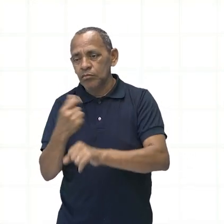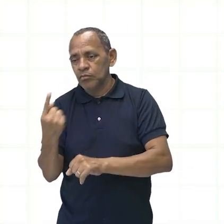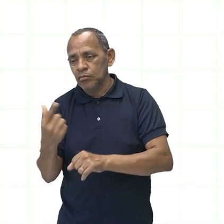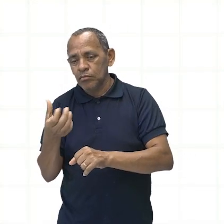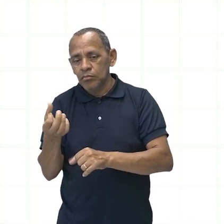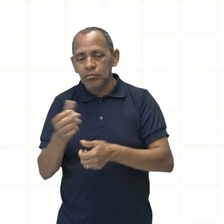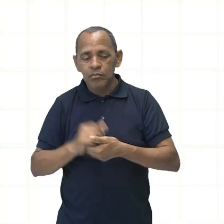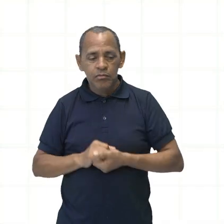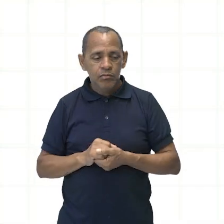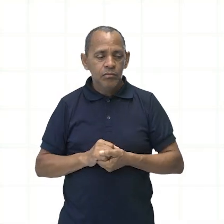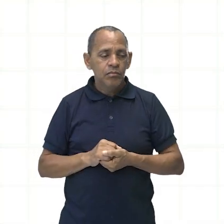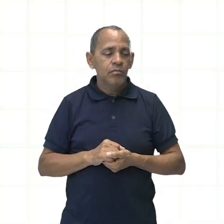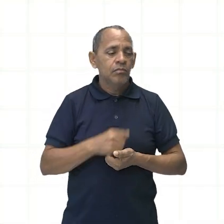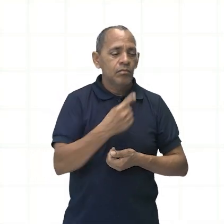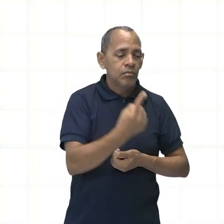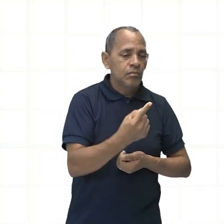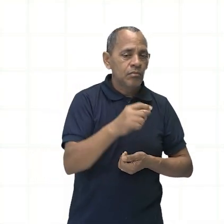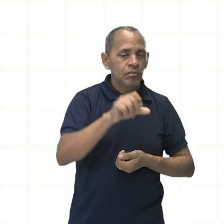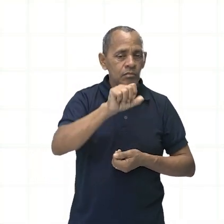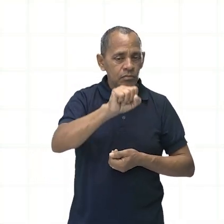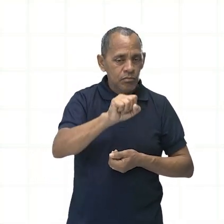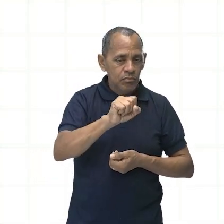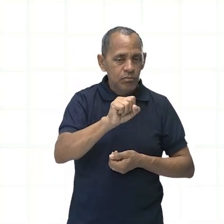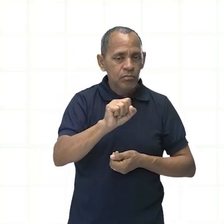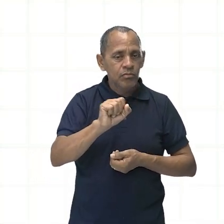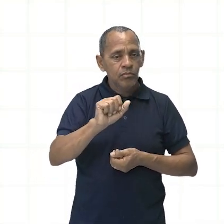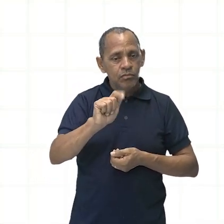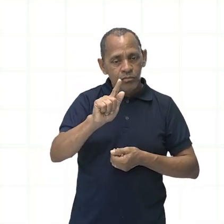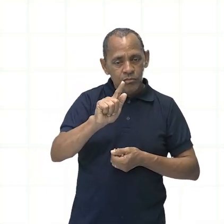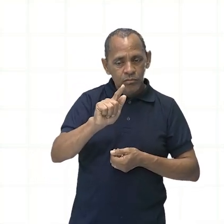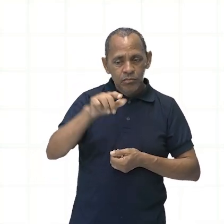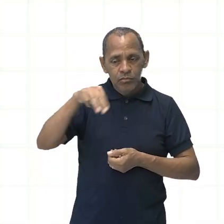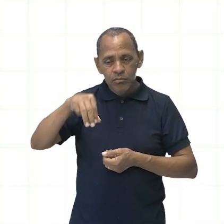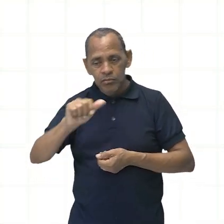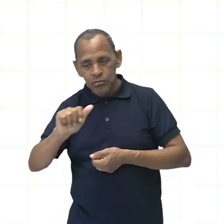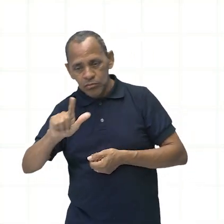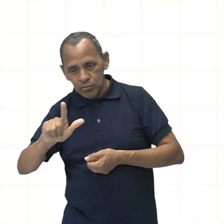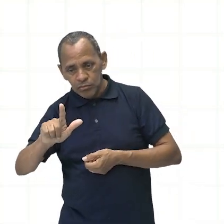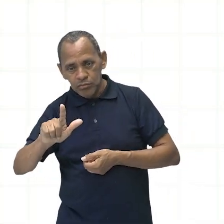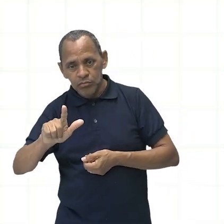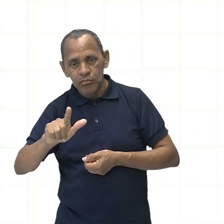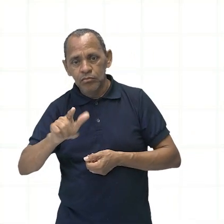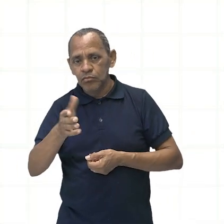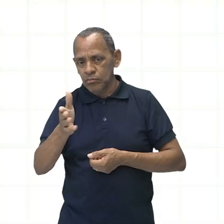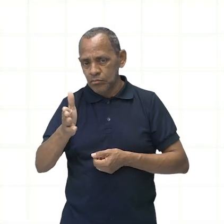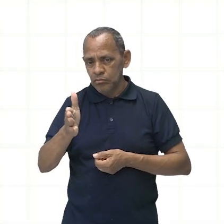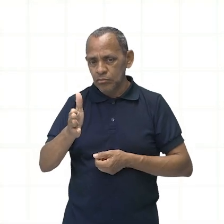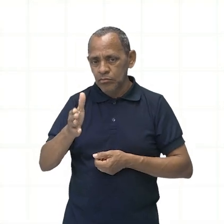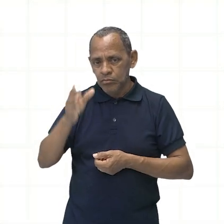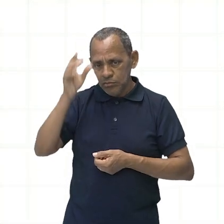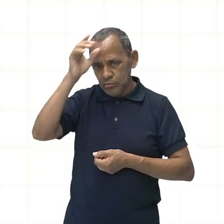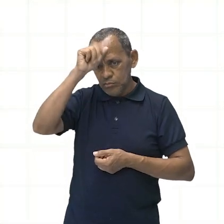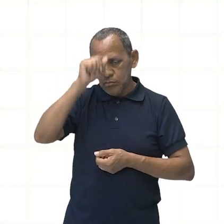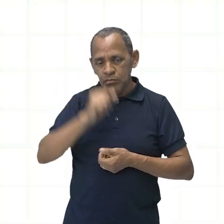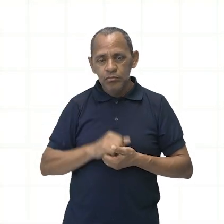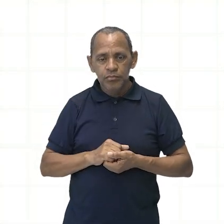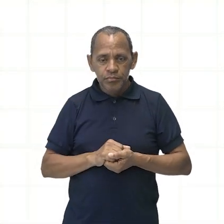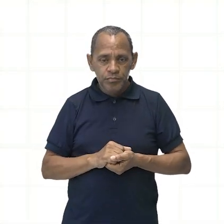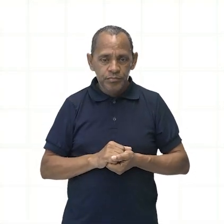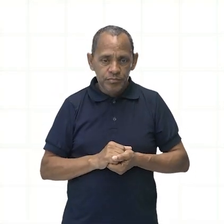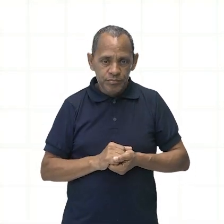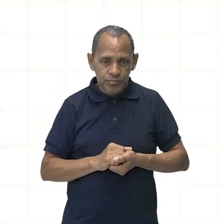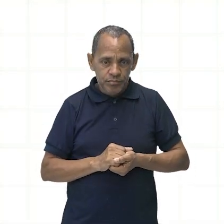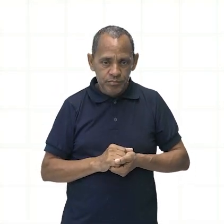massa molar é igual a 18 gramas por mol, que nós já aprendemos que é essa unidade